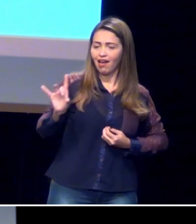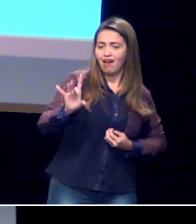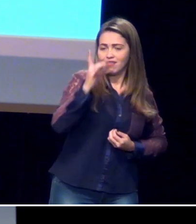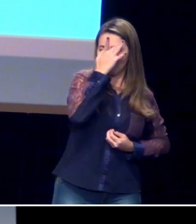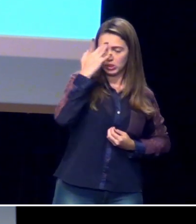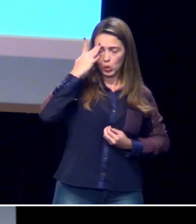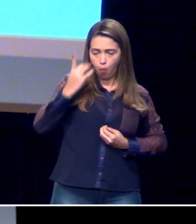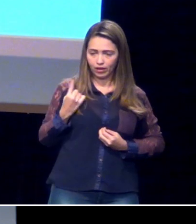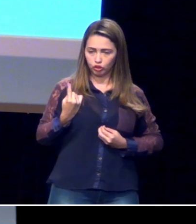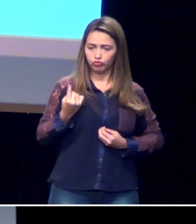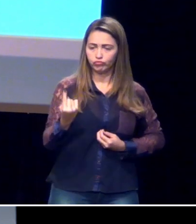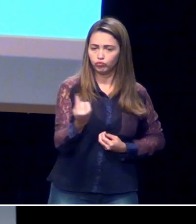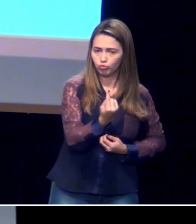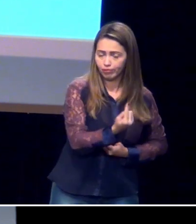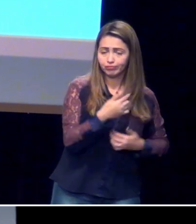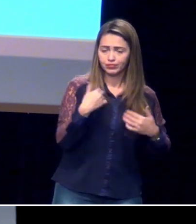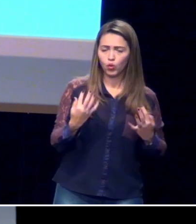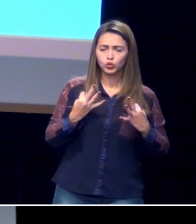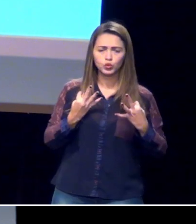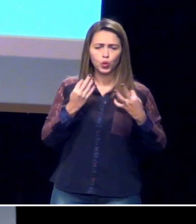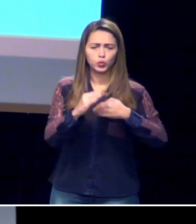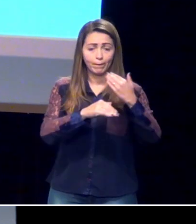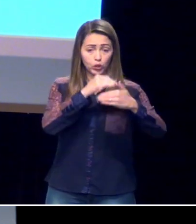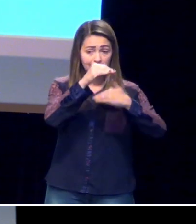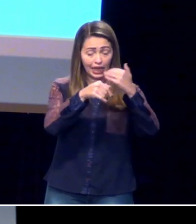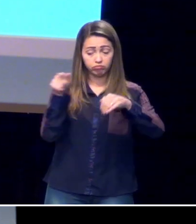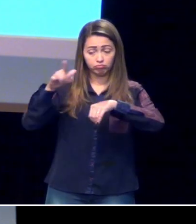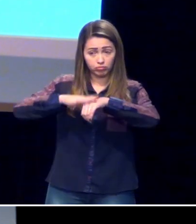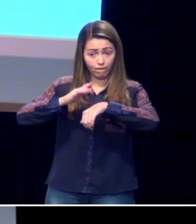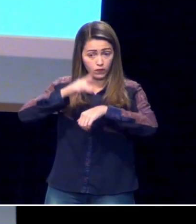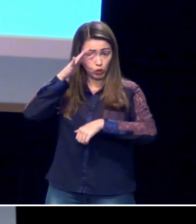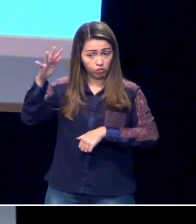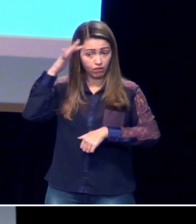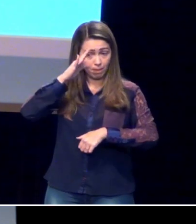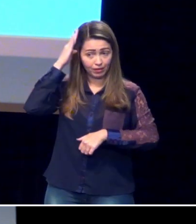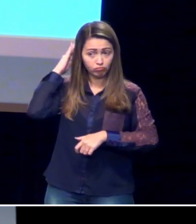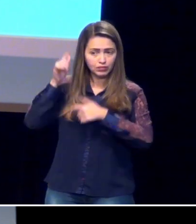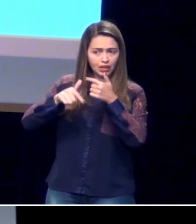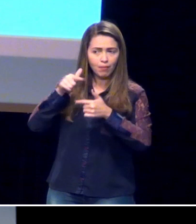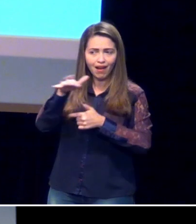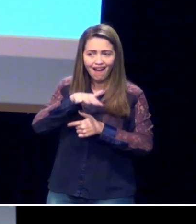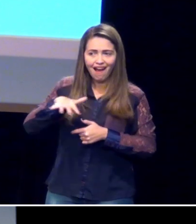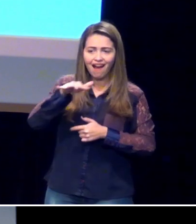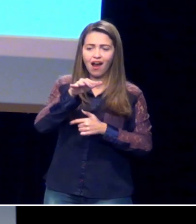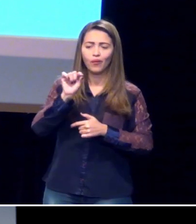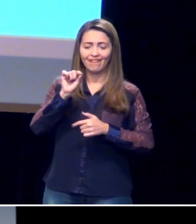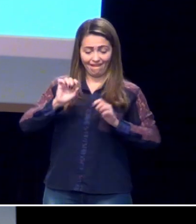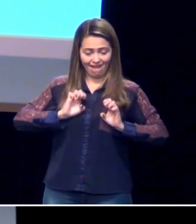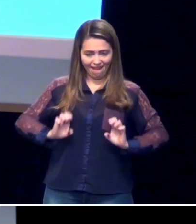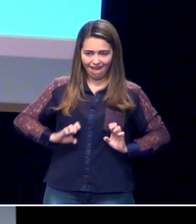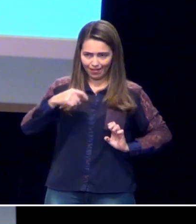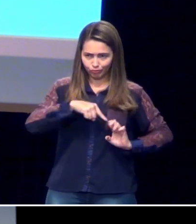individualidades. Então, todo o processo, toda a filosofia dele, que ele vai trabalhar com uma filosofia moral, de